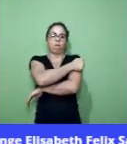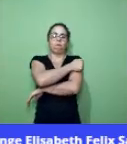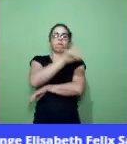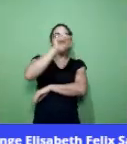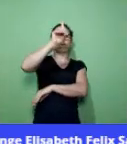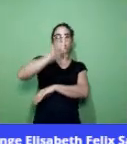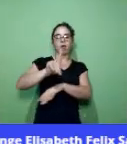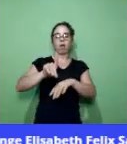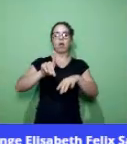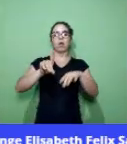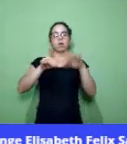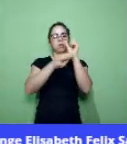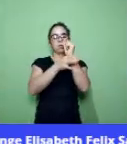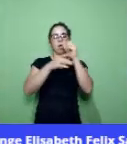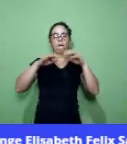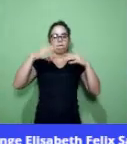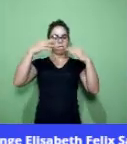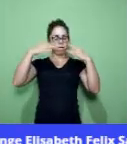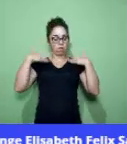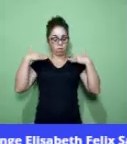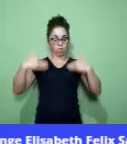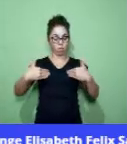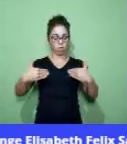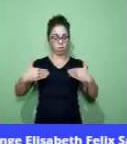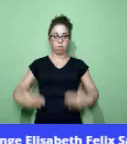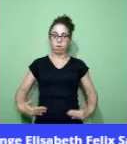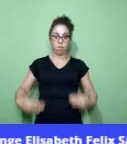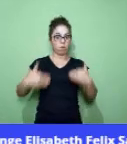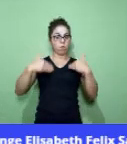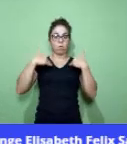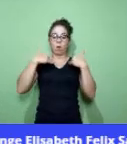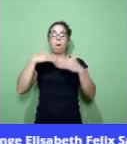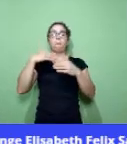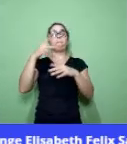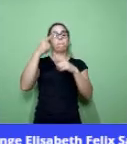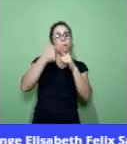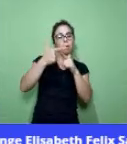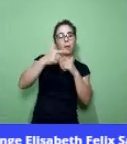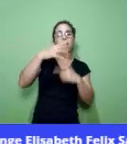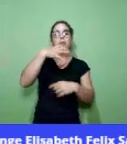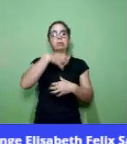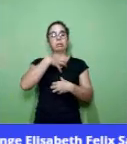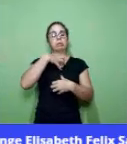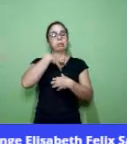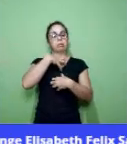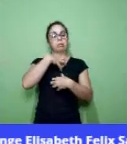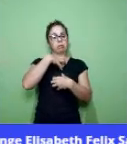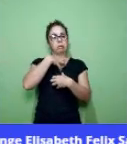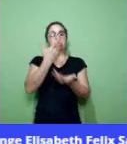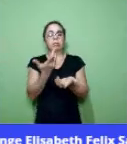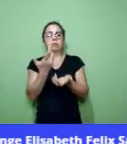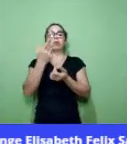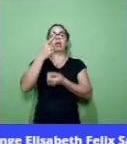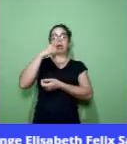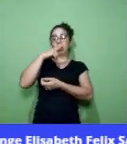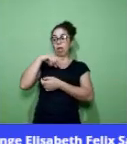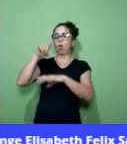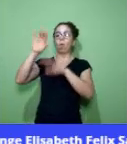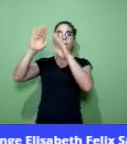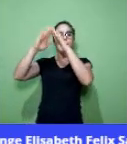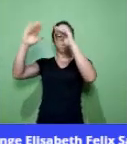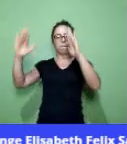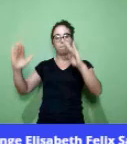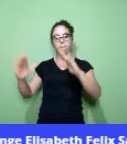vezes não reconhece, tem problemas sensoriais. Então, ele é um mapa engrossado, com